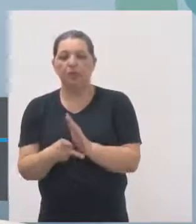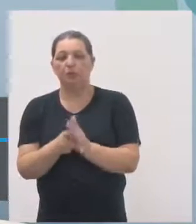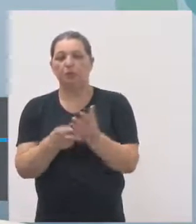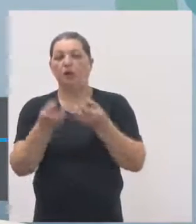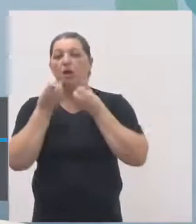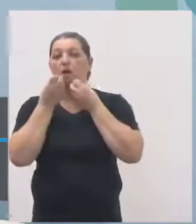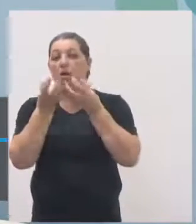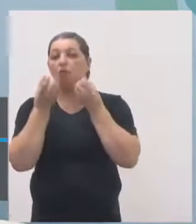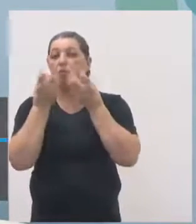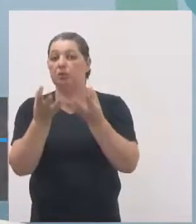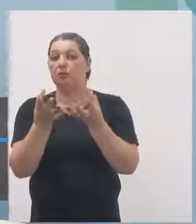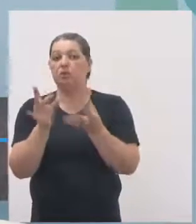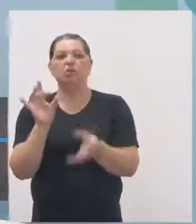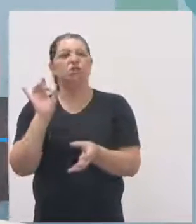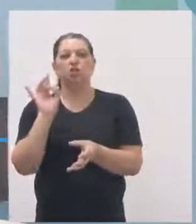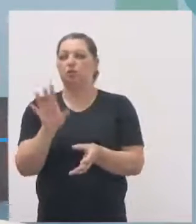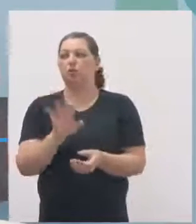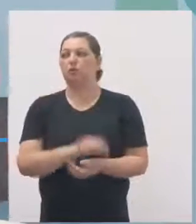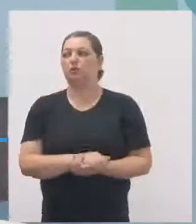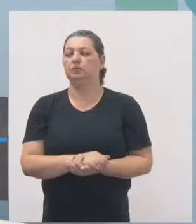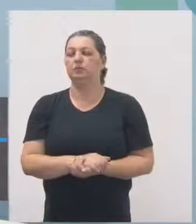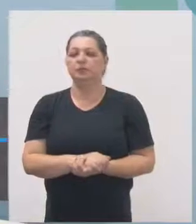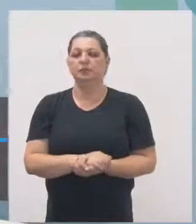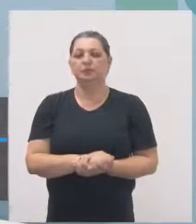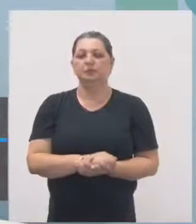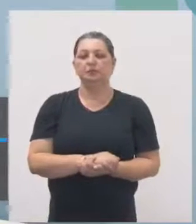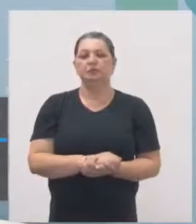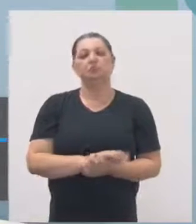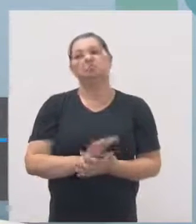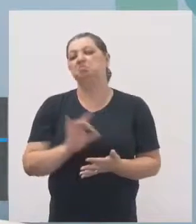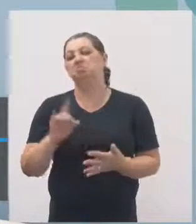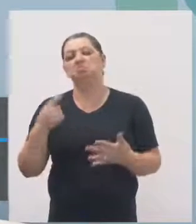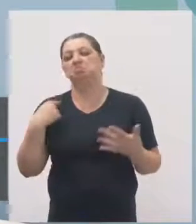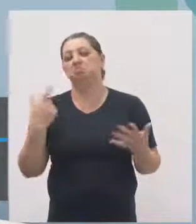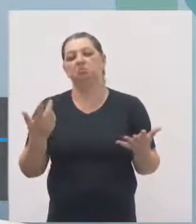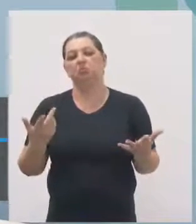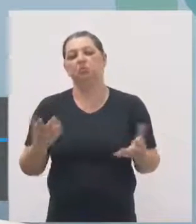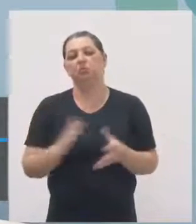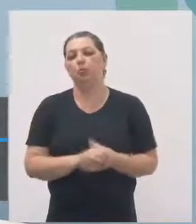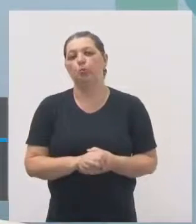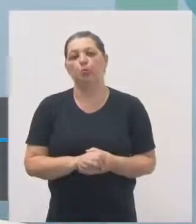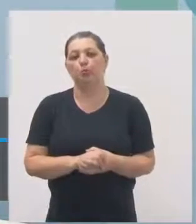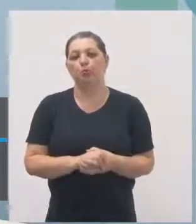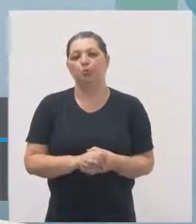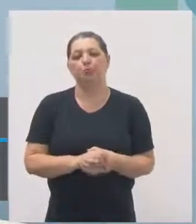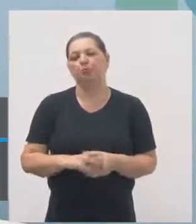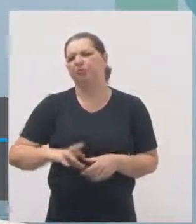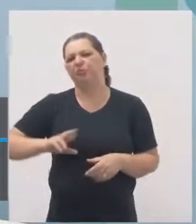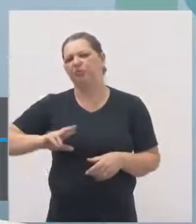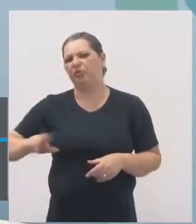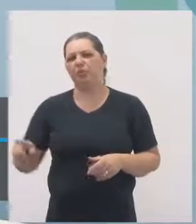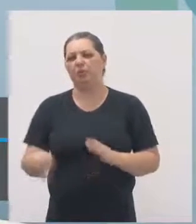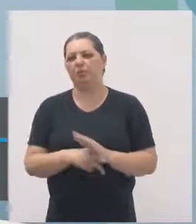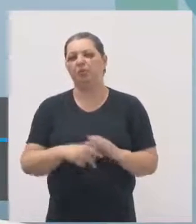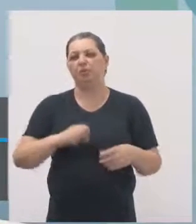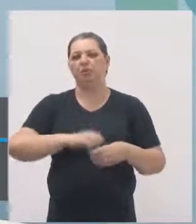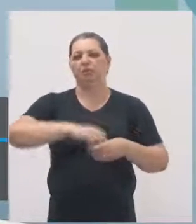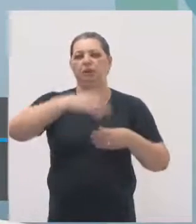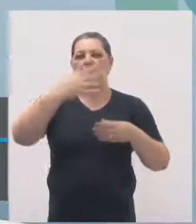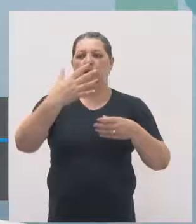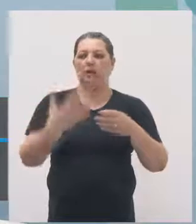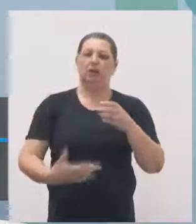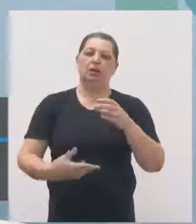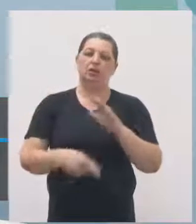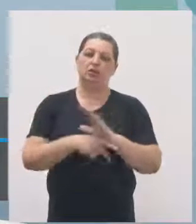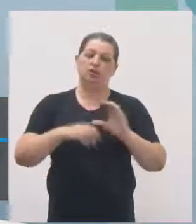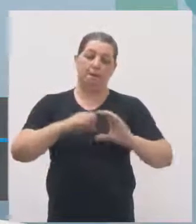áudio por si só, né? Por exemplo, uma música, digamos assim, ela não é caracterizada para um podcast, né? Alguma coisa que